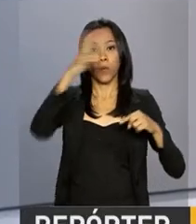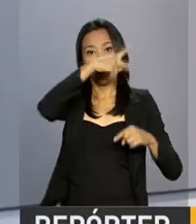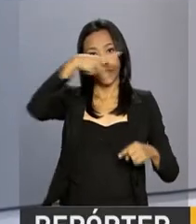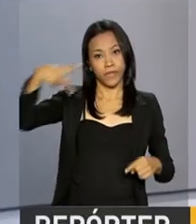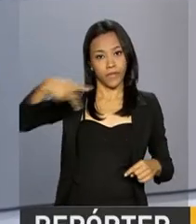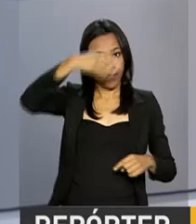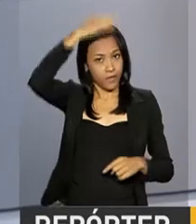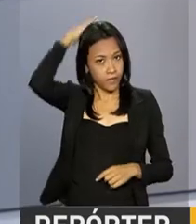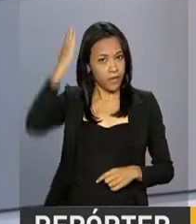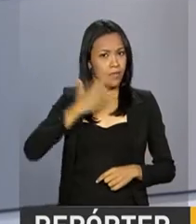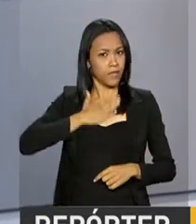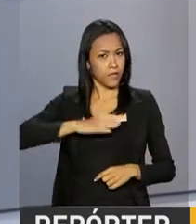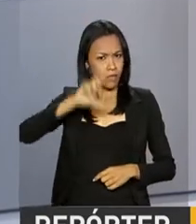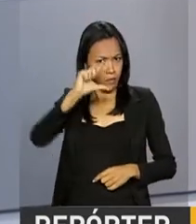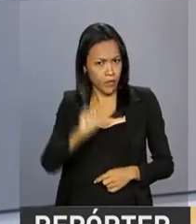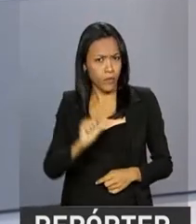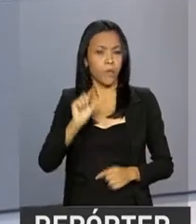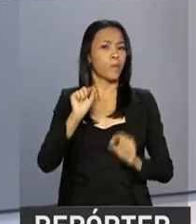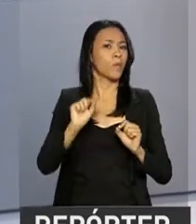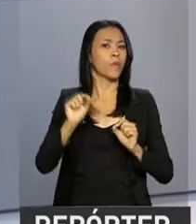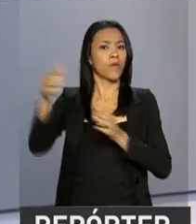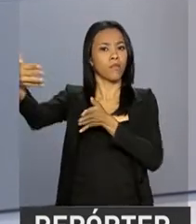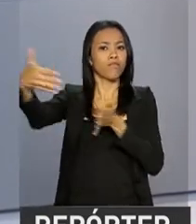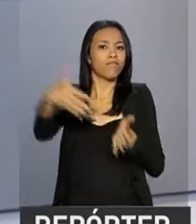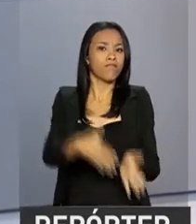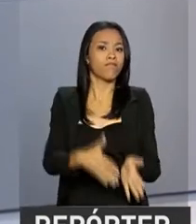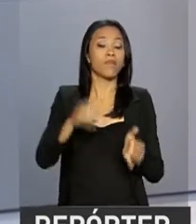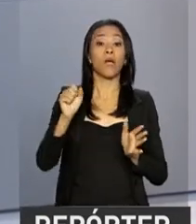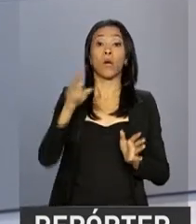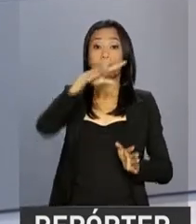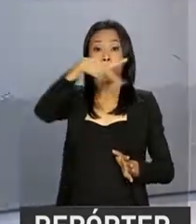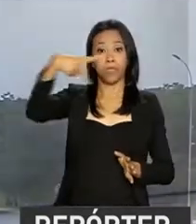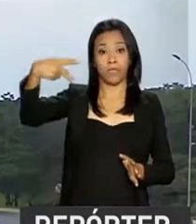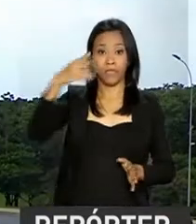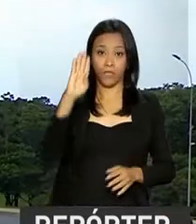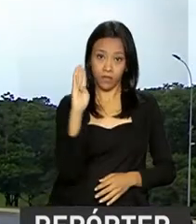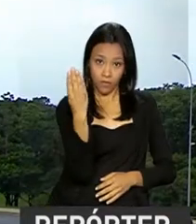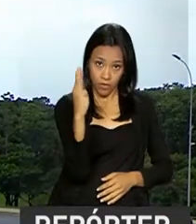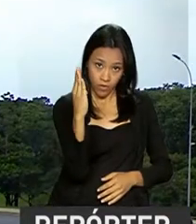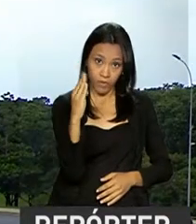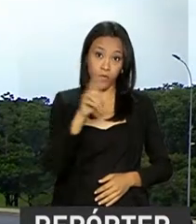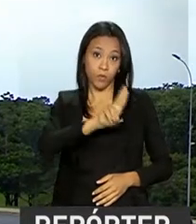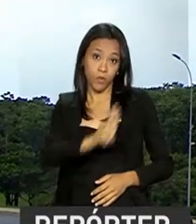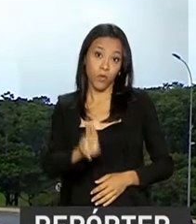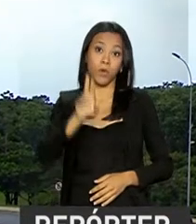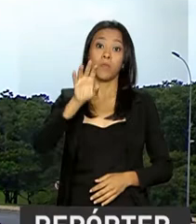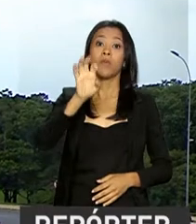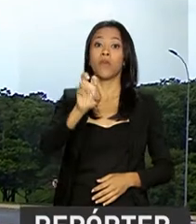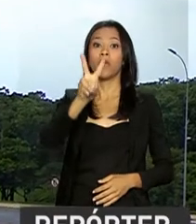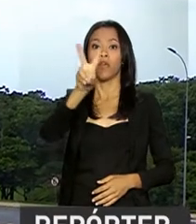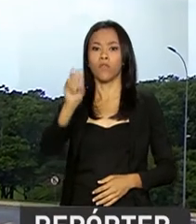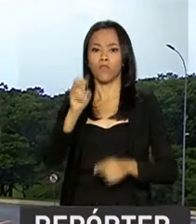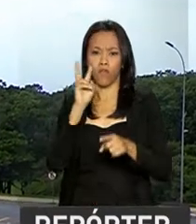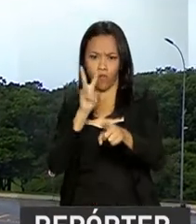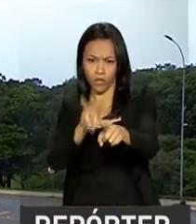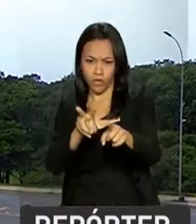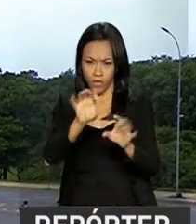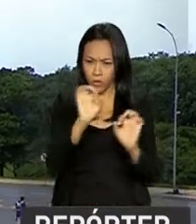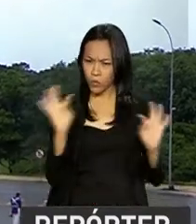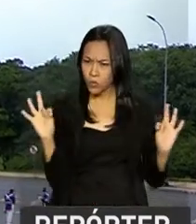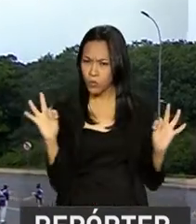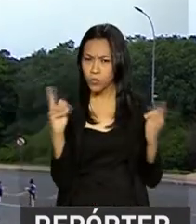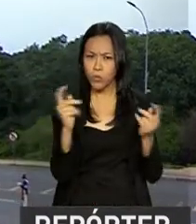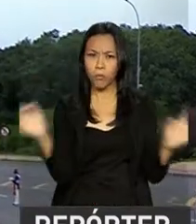daqui a pouco no palácio do planalto o presidente da bolívia evo morales por lá como podemos ver já está tudo pronto